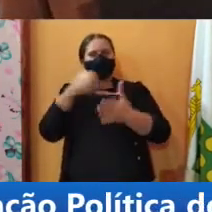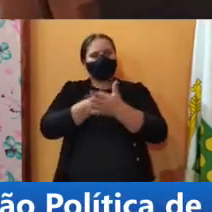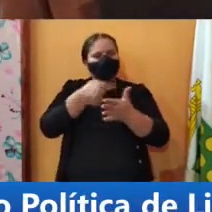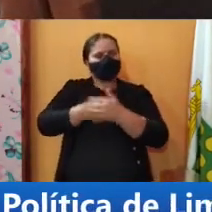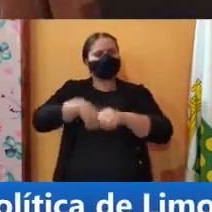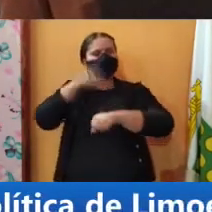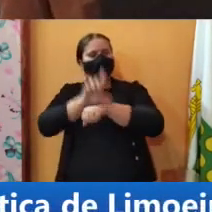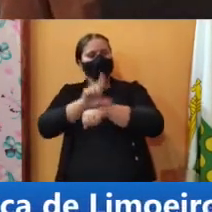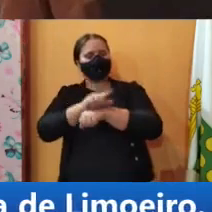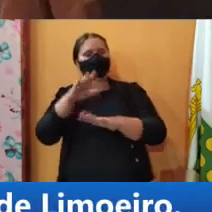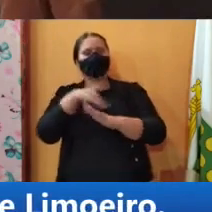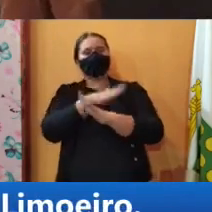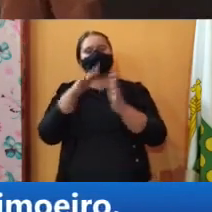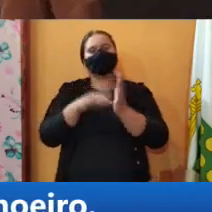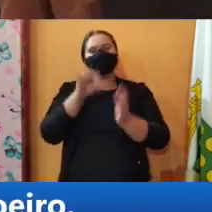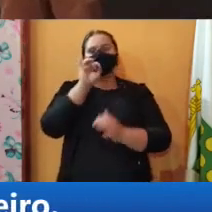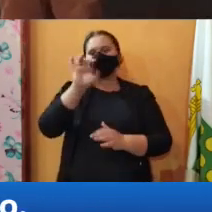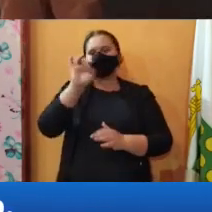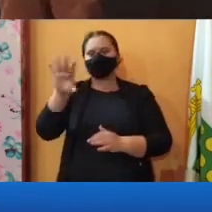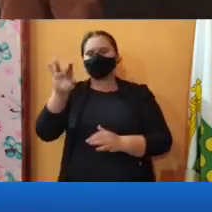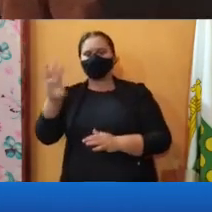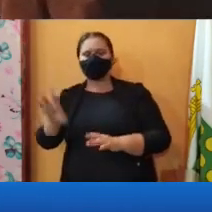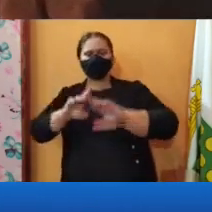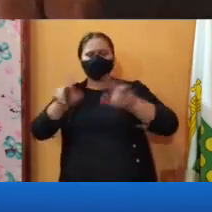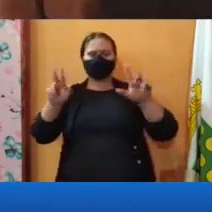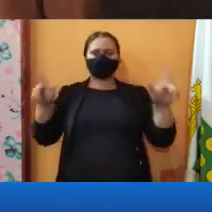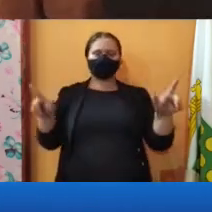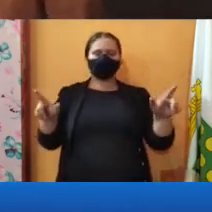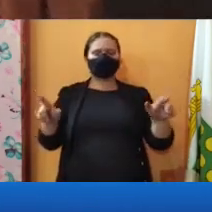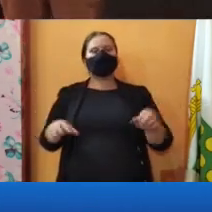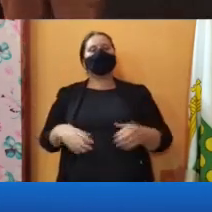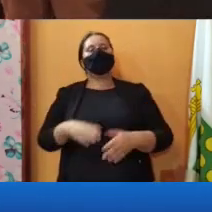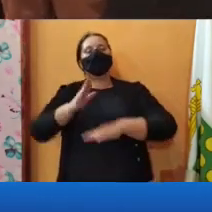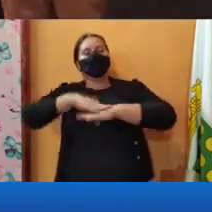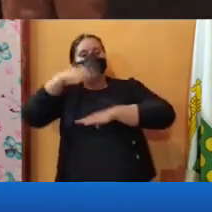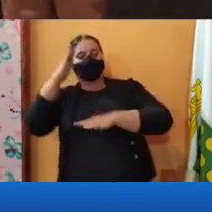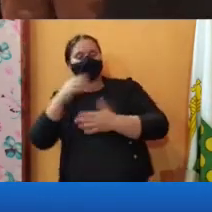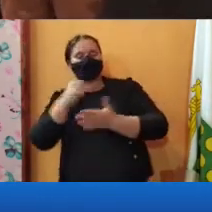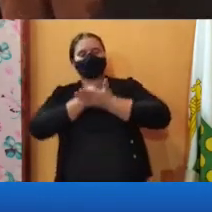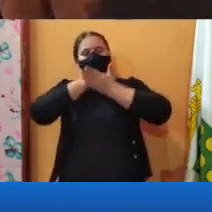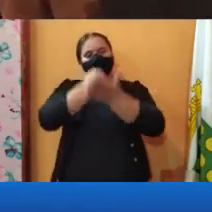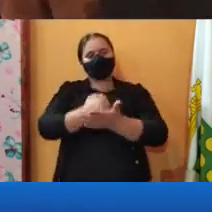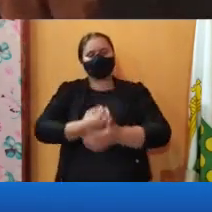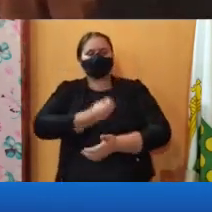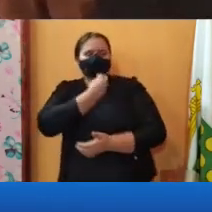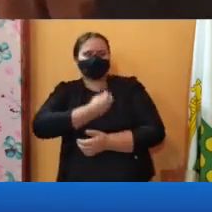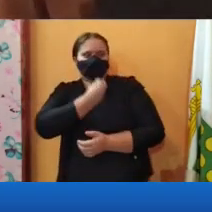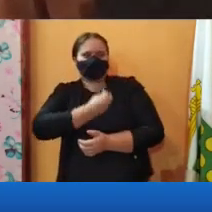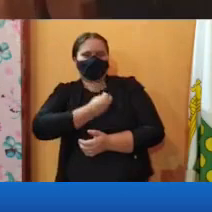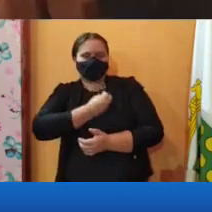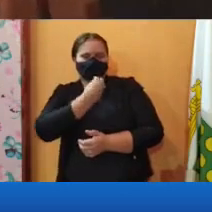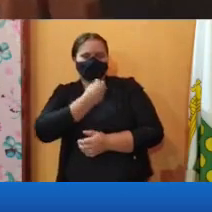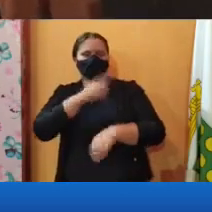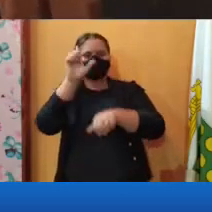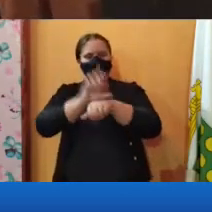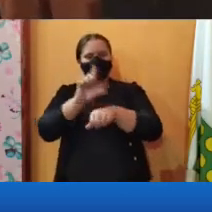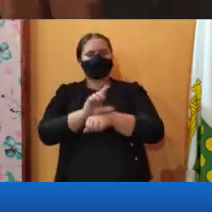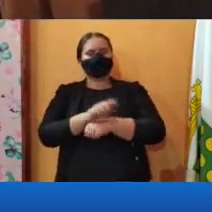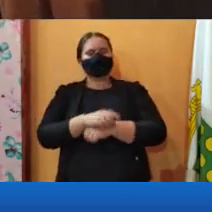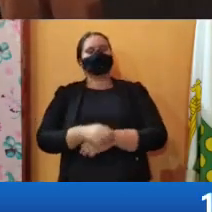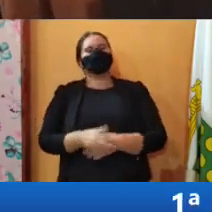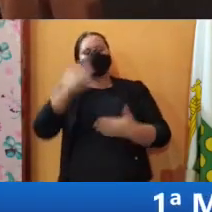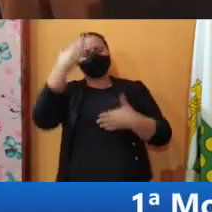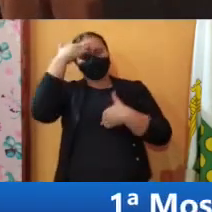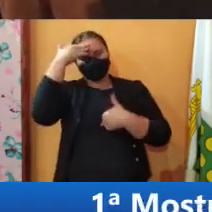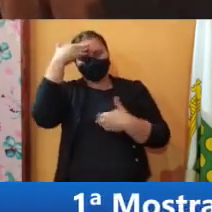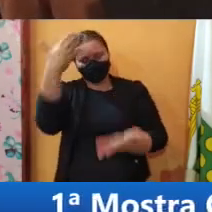todos, cada um à sua maneira, mas é a nossa forma de nos sentirmos vivos. Então, muito obrigada a todos que